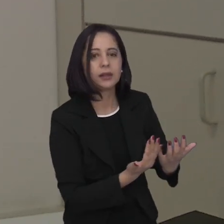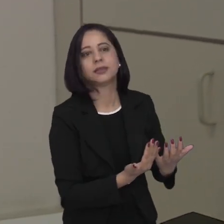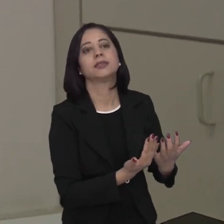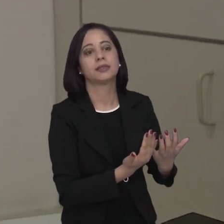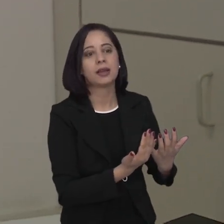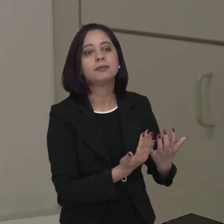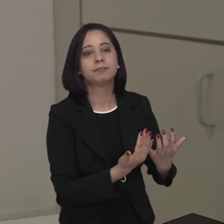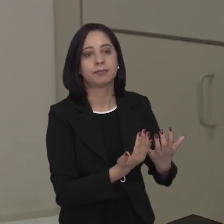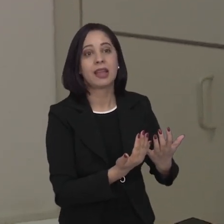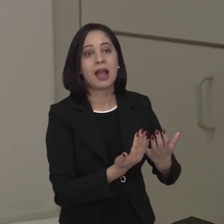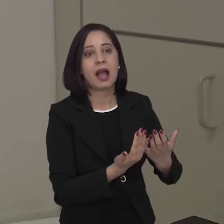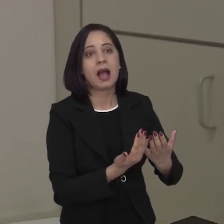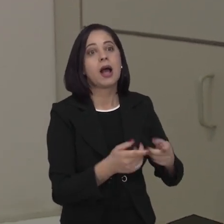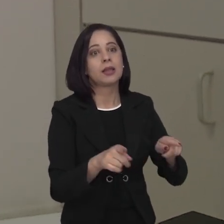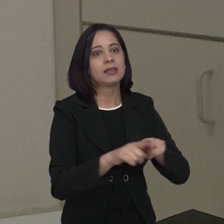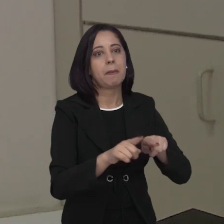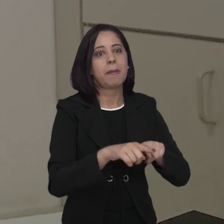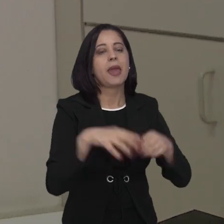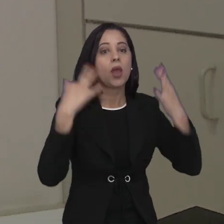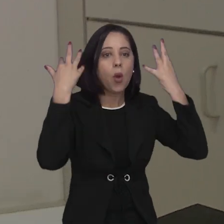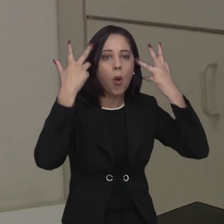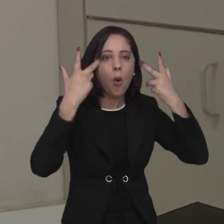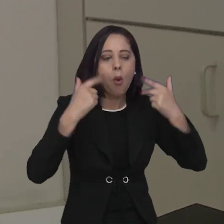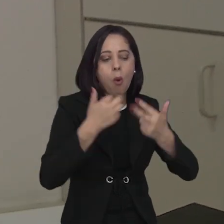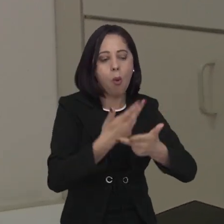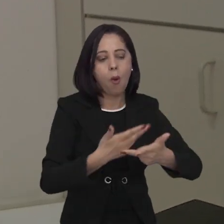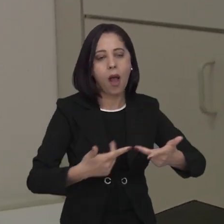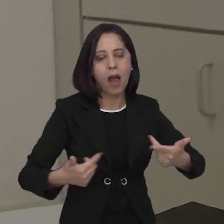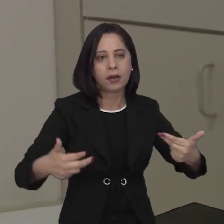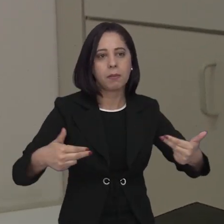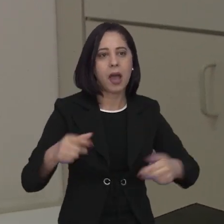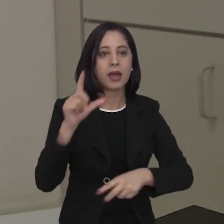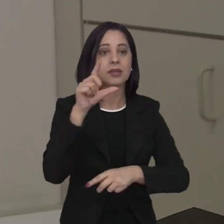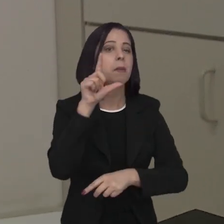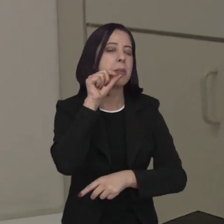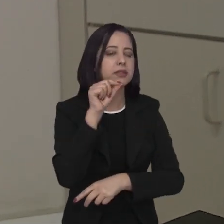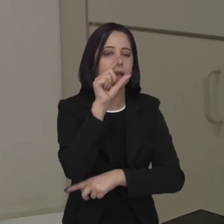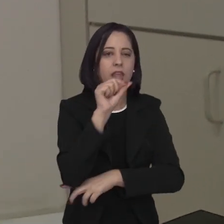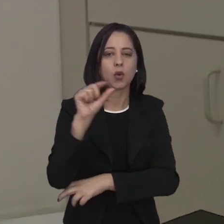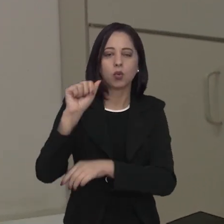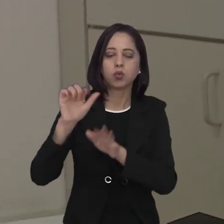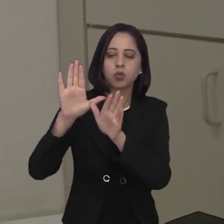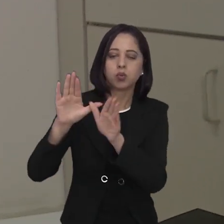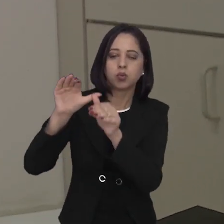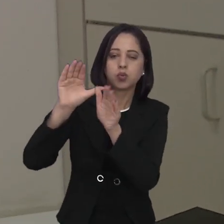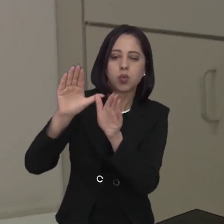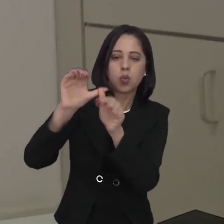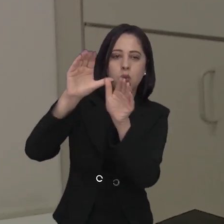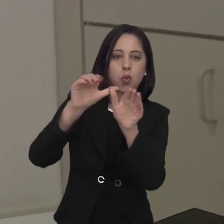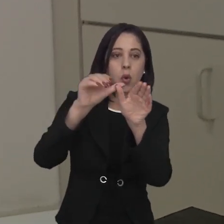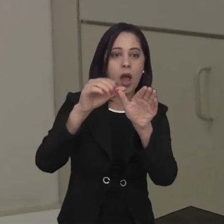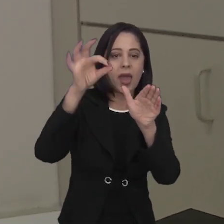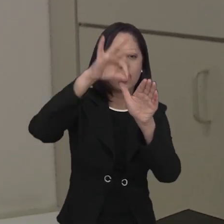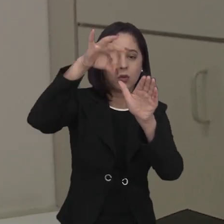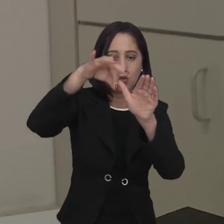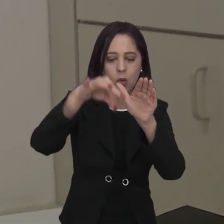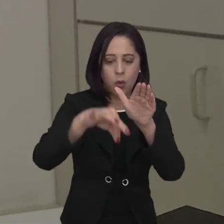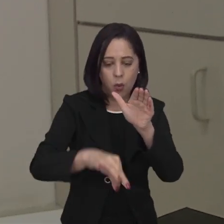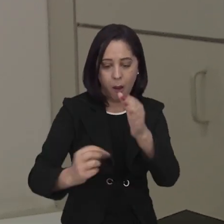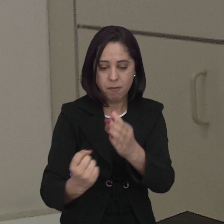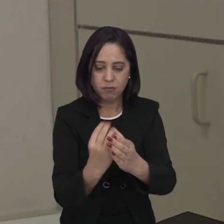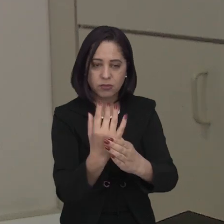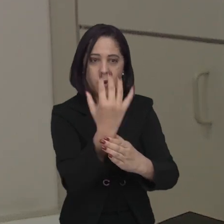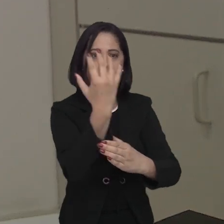estar trazendo também os animais. Os animais vão carregar essa semente, então naturalmente vai se preservando ali